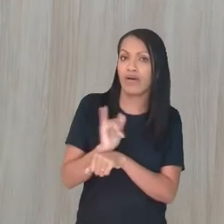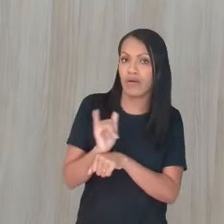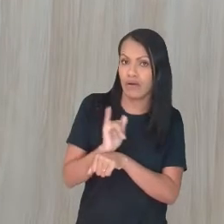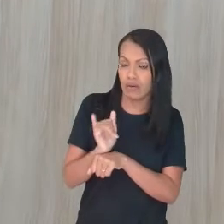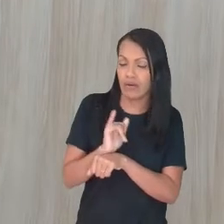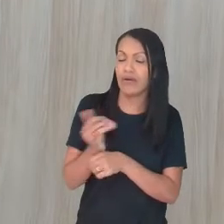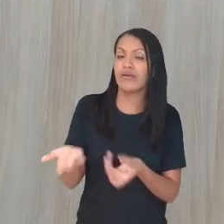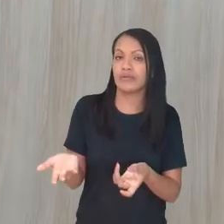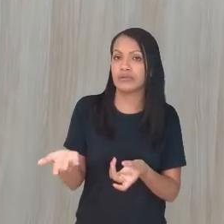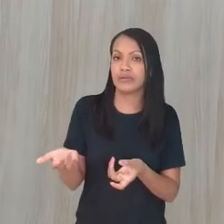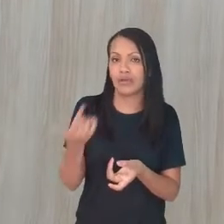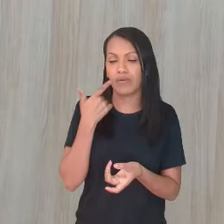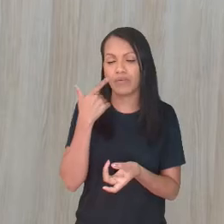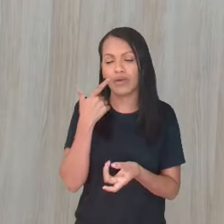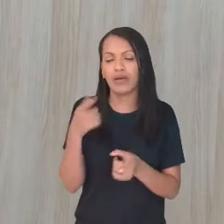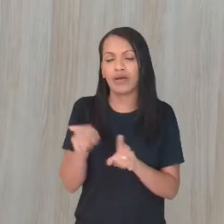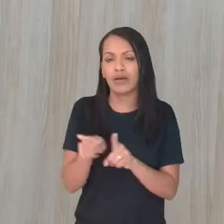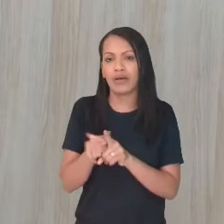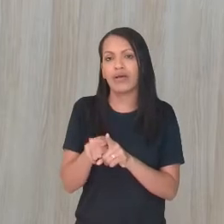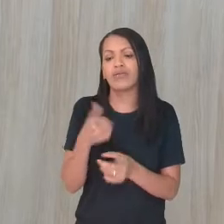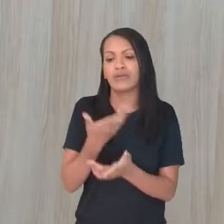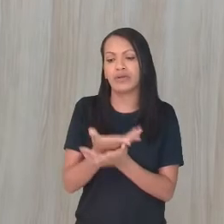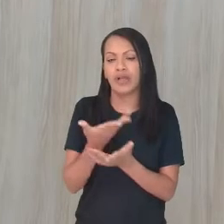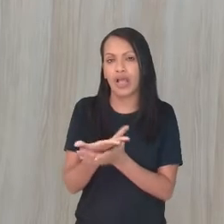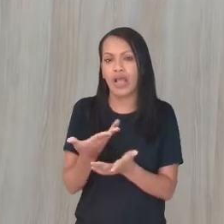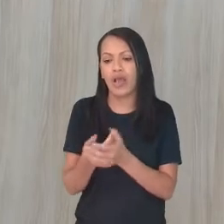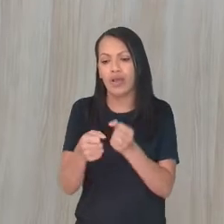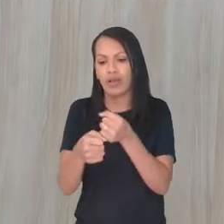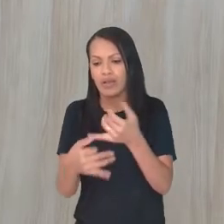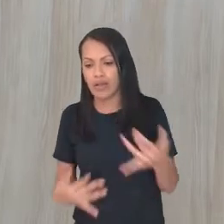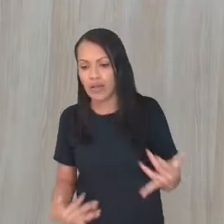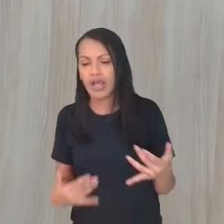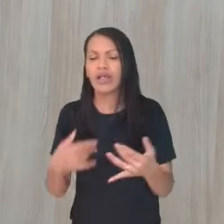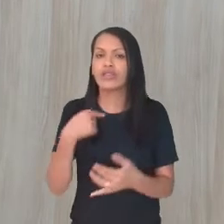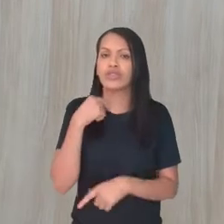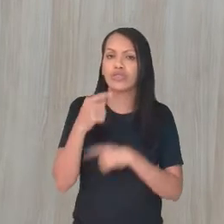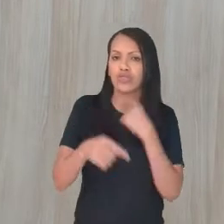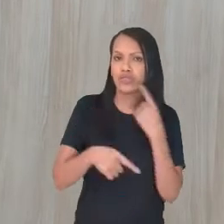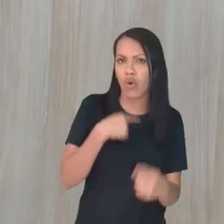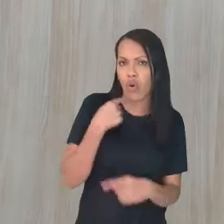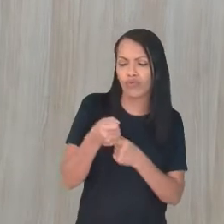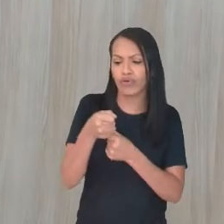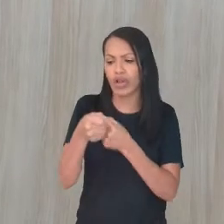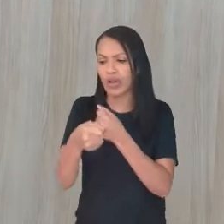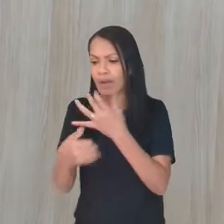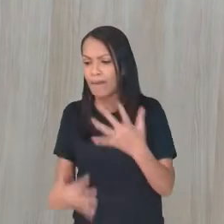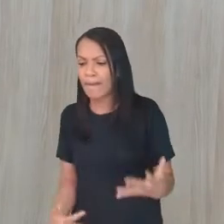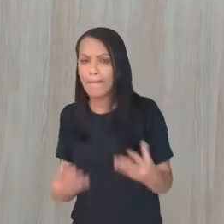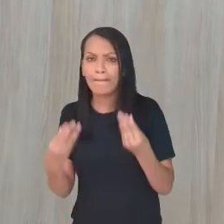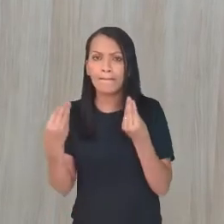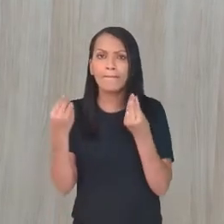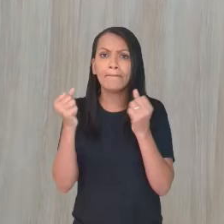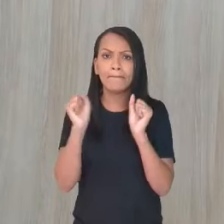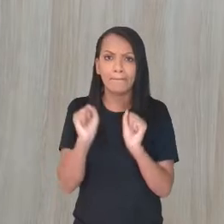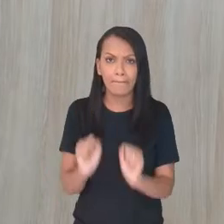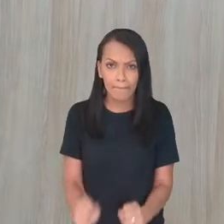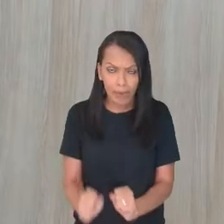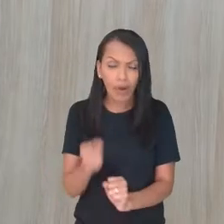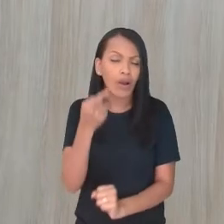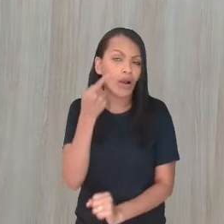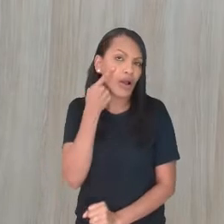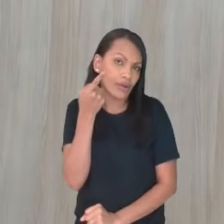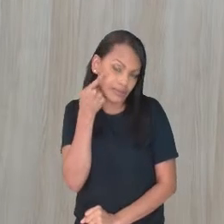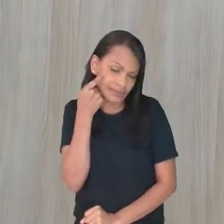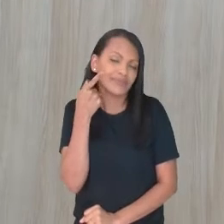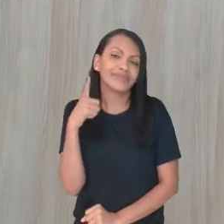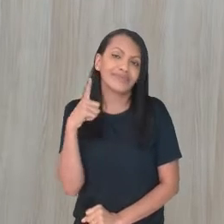chat com a professora Cláudia. Então, qualquer dúvida, qualquer comentário, pode colocar lá que ela está ligadinha e a